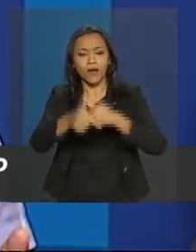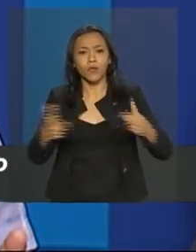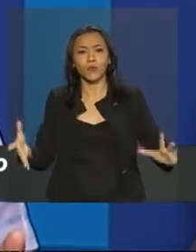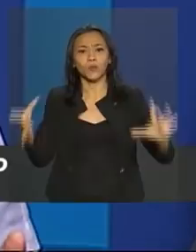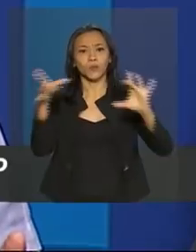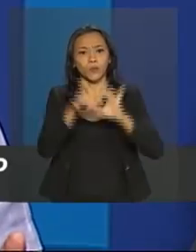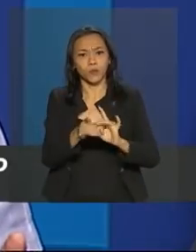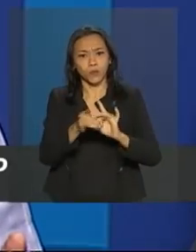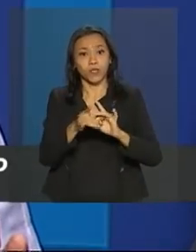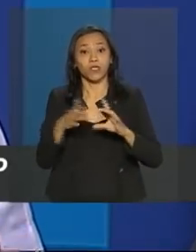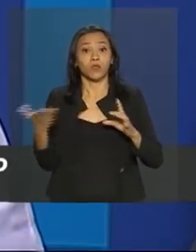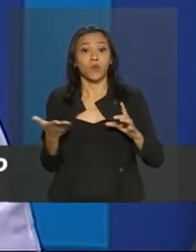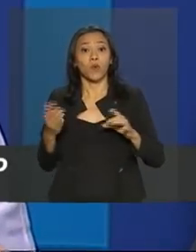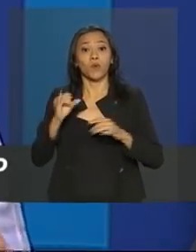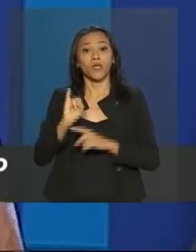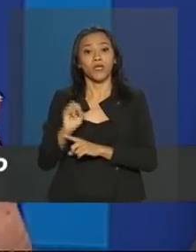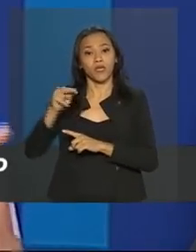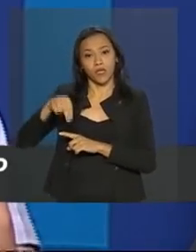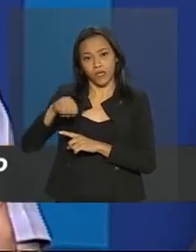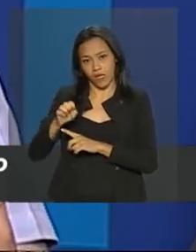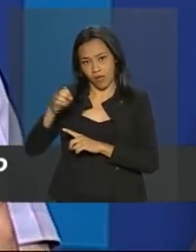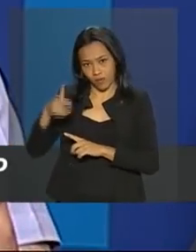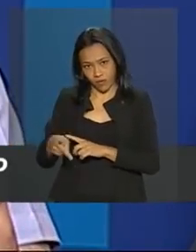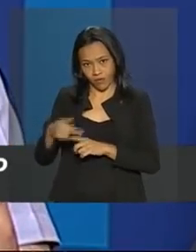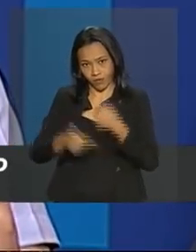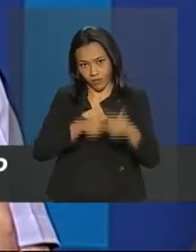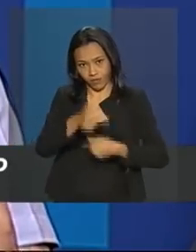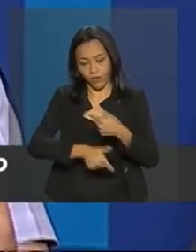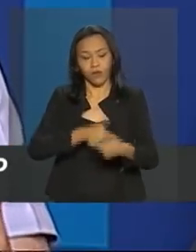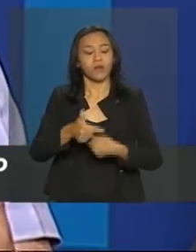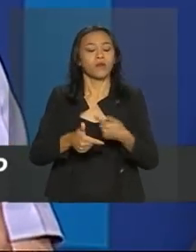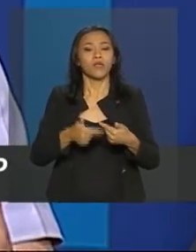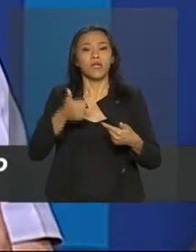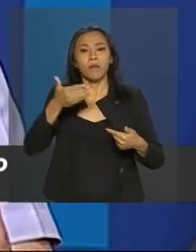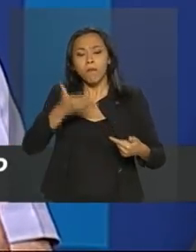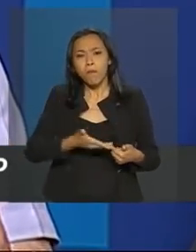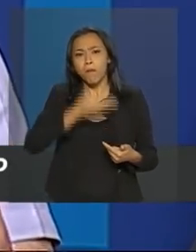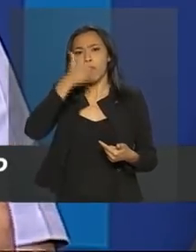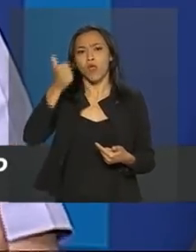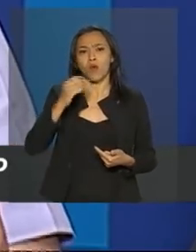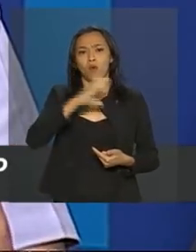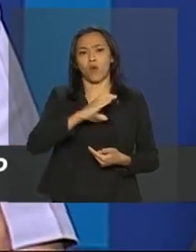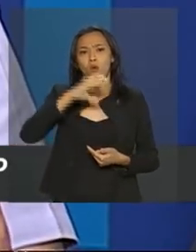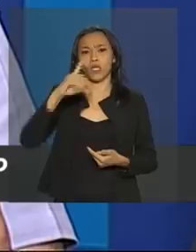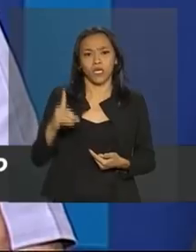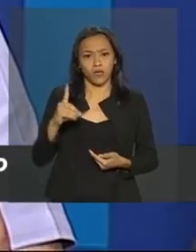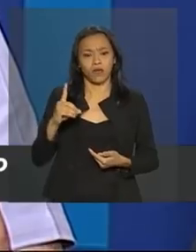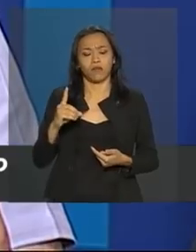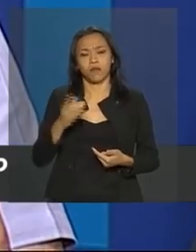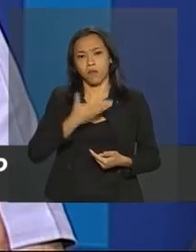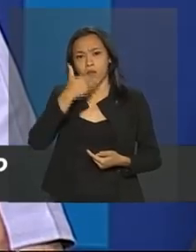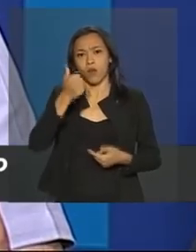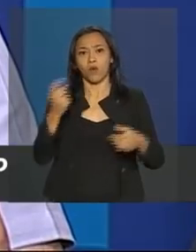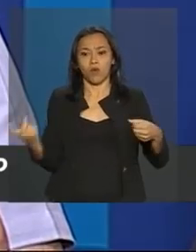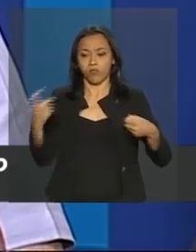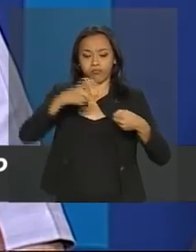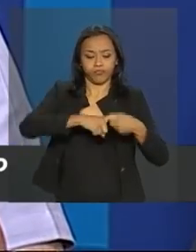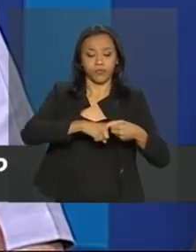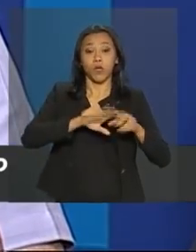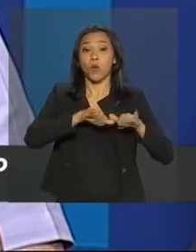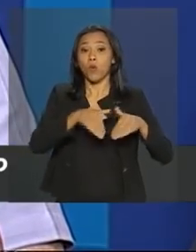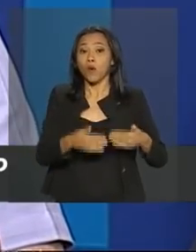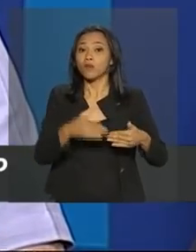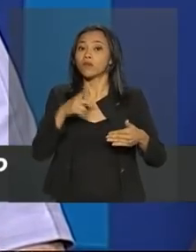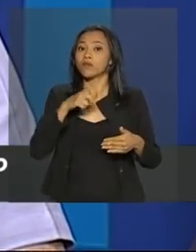pública com inep e ela fica melhor coordenada melhor integrado quando nós temos a